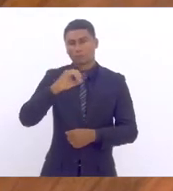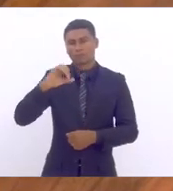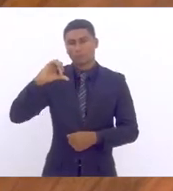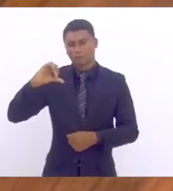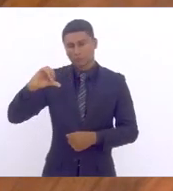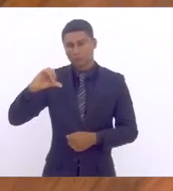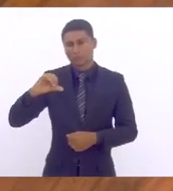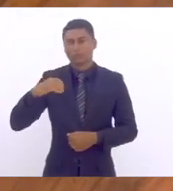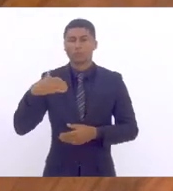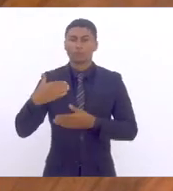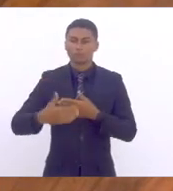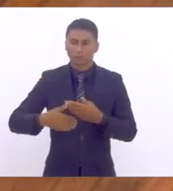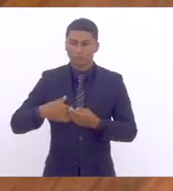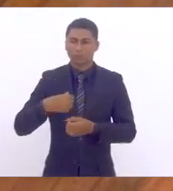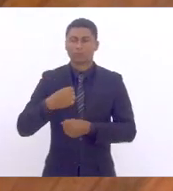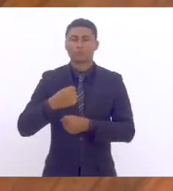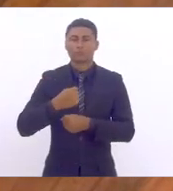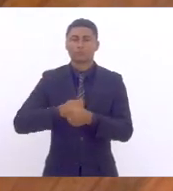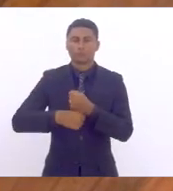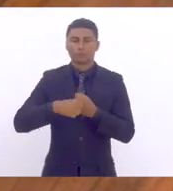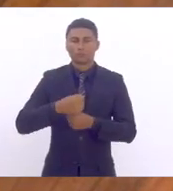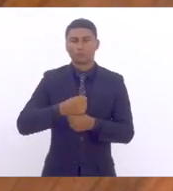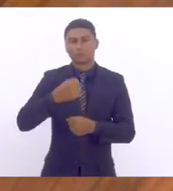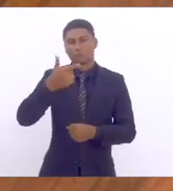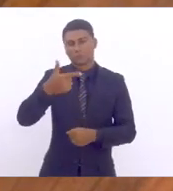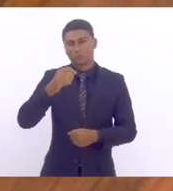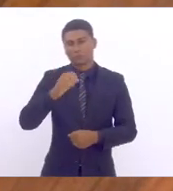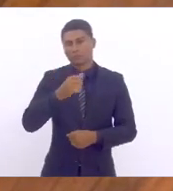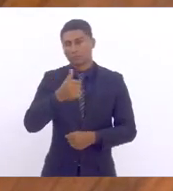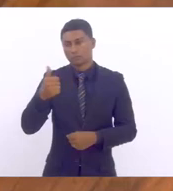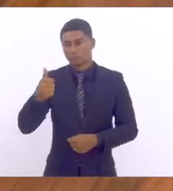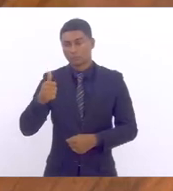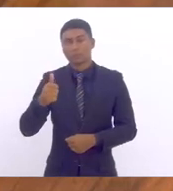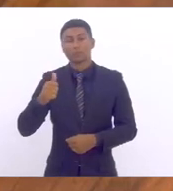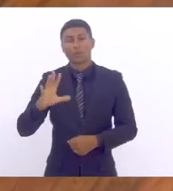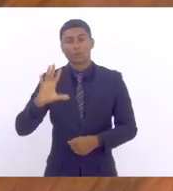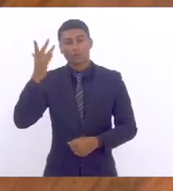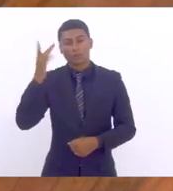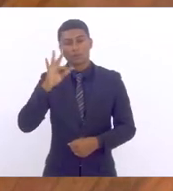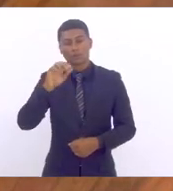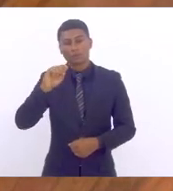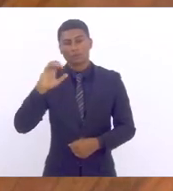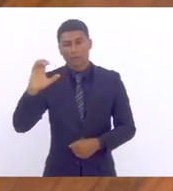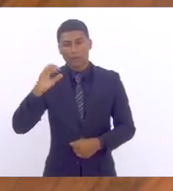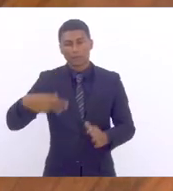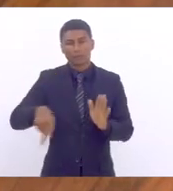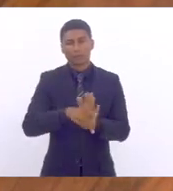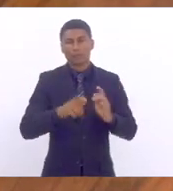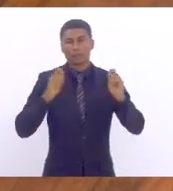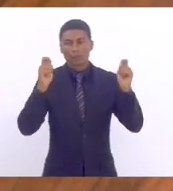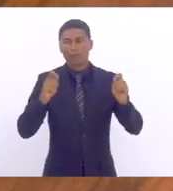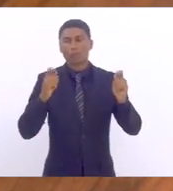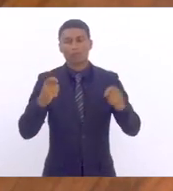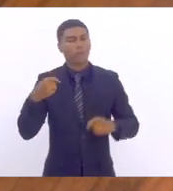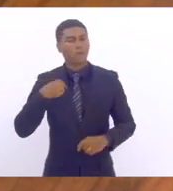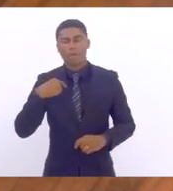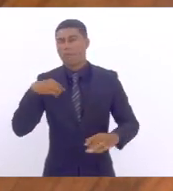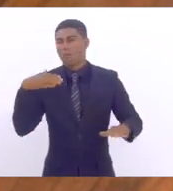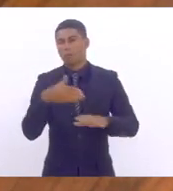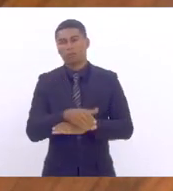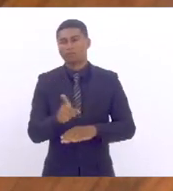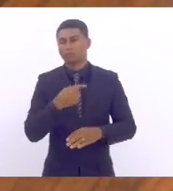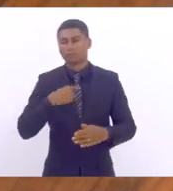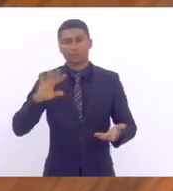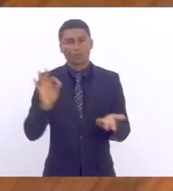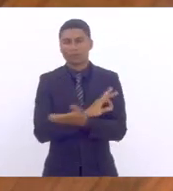Aí, em 2011, aconteceu o TAC das torcidas organizadas, de que eu não participei, eu não sou